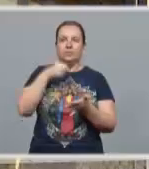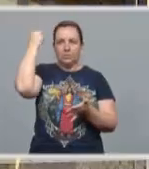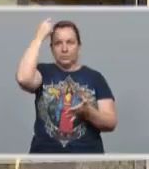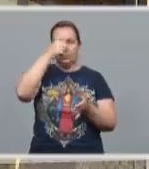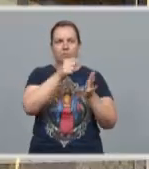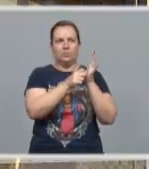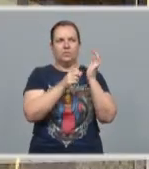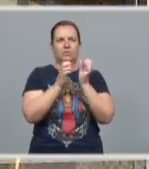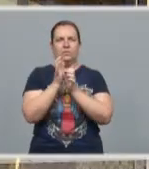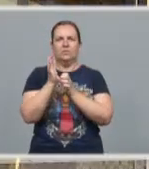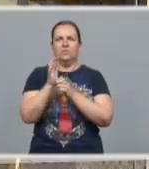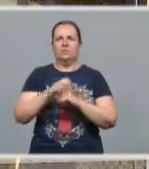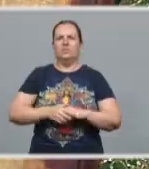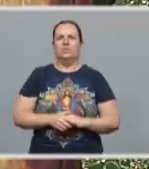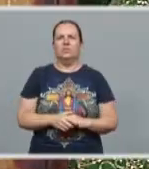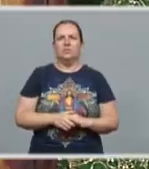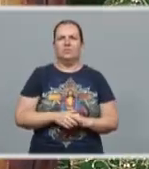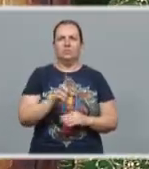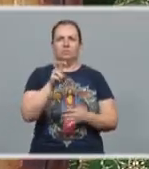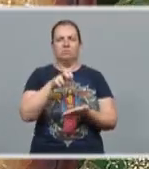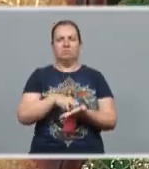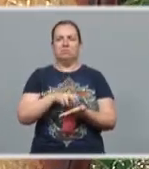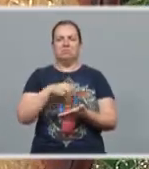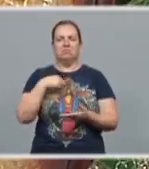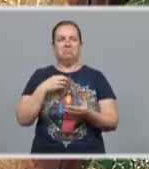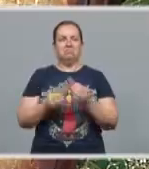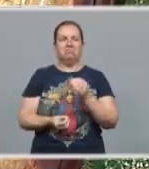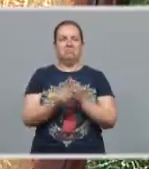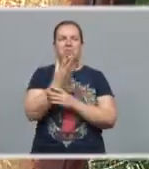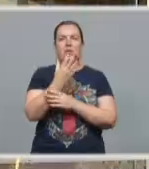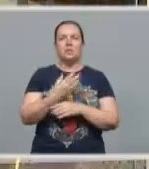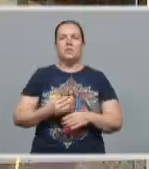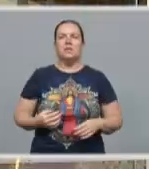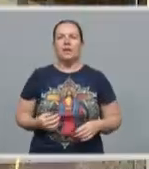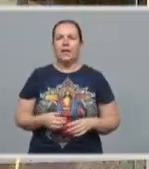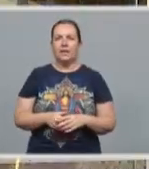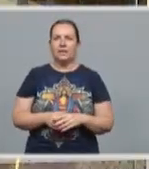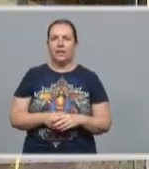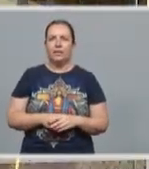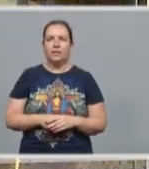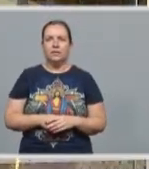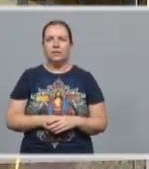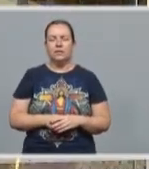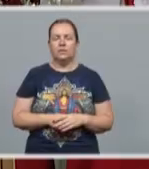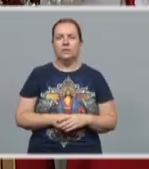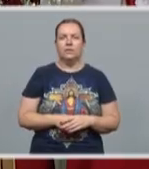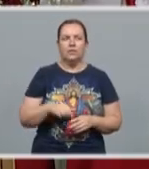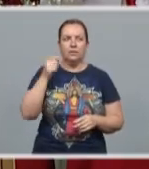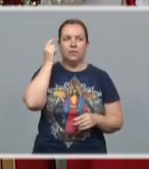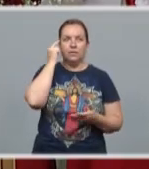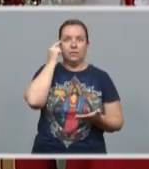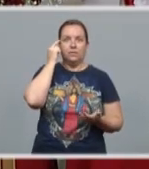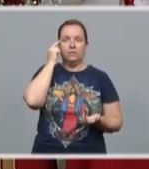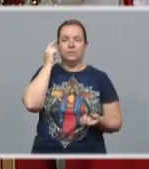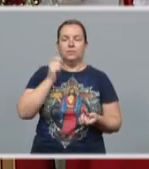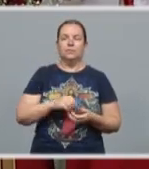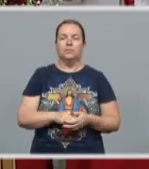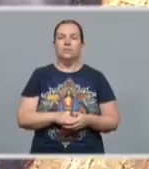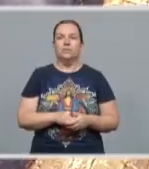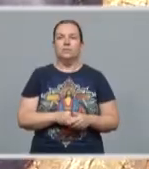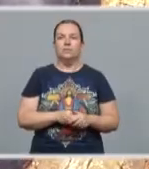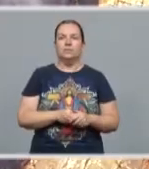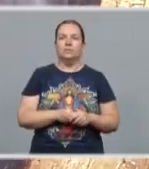Chagas. Não é uma devoção que eu inventei, é uma devoção da igreja, que remonta à cruz e